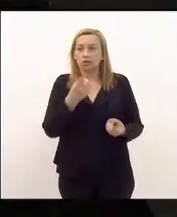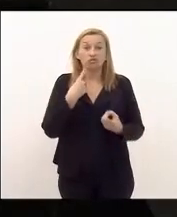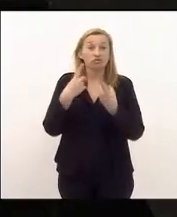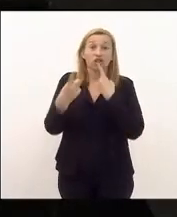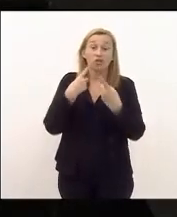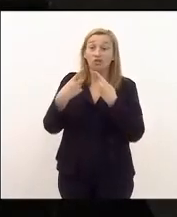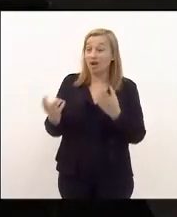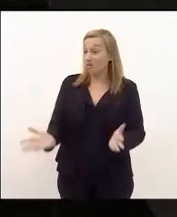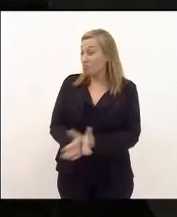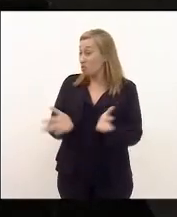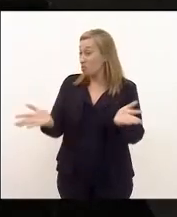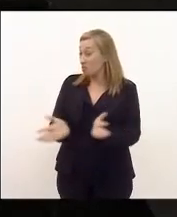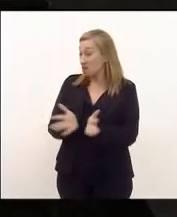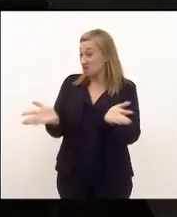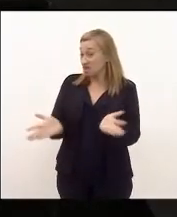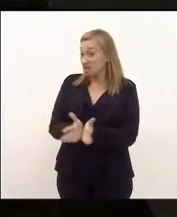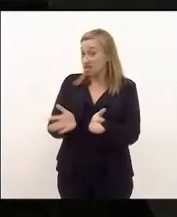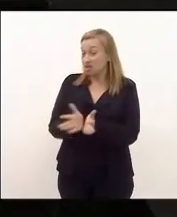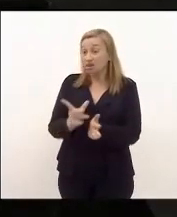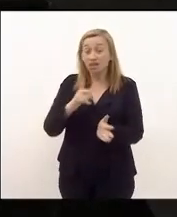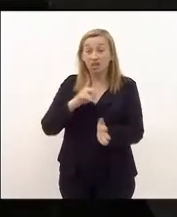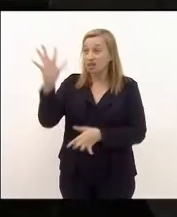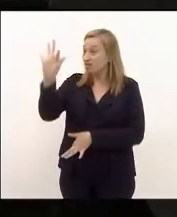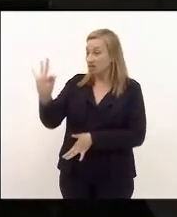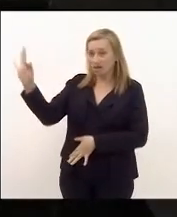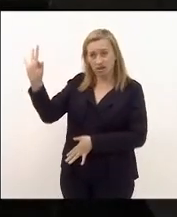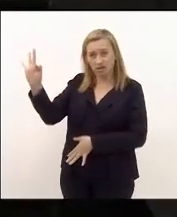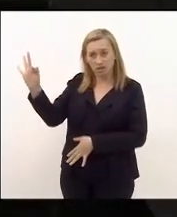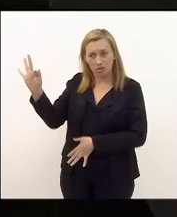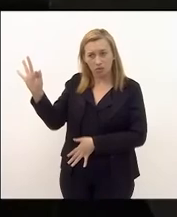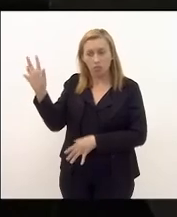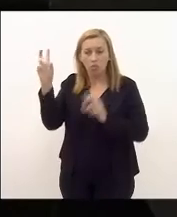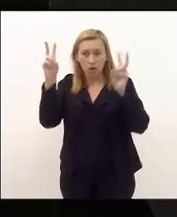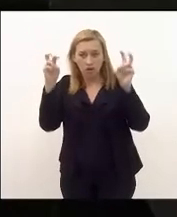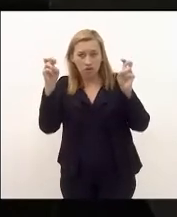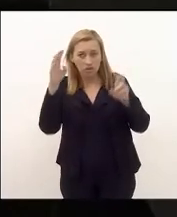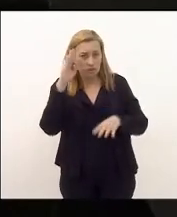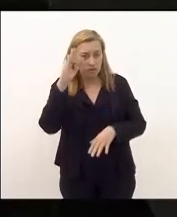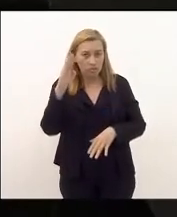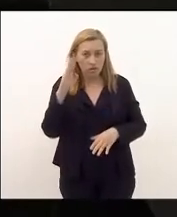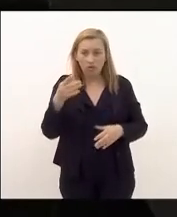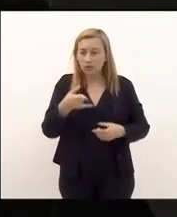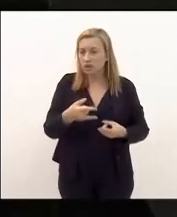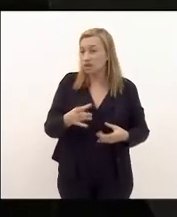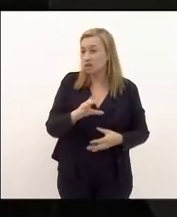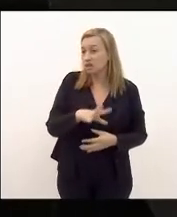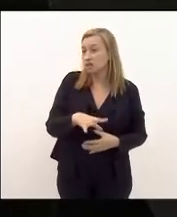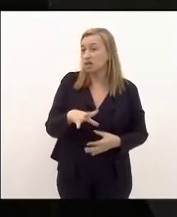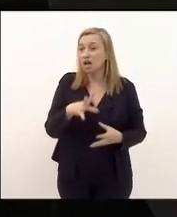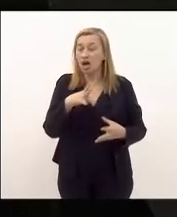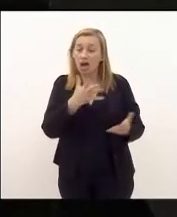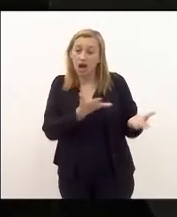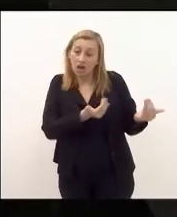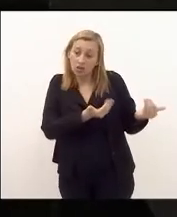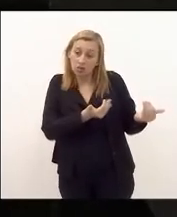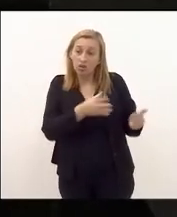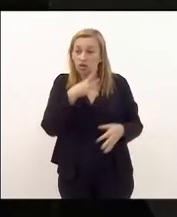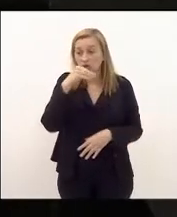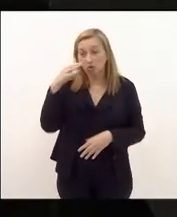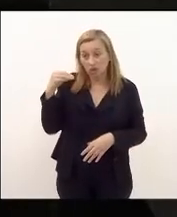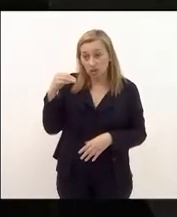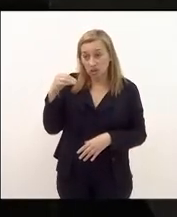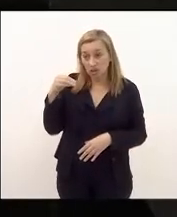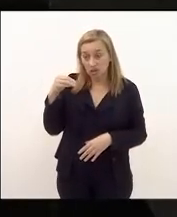quadro de pobreza e de miséria que atravessa a federação. No caso específico das adolescentes, das estudantes, sobretudo de ensino fundamental e